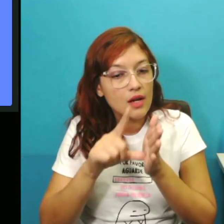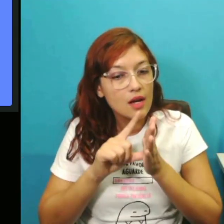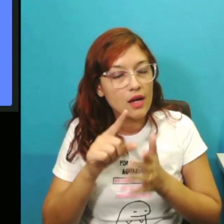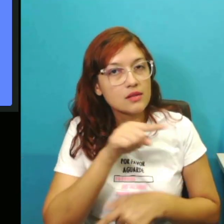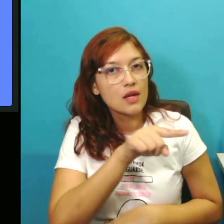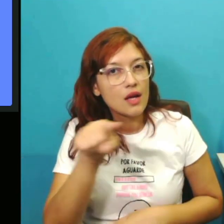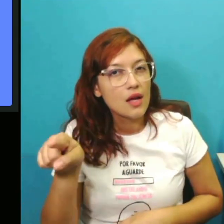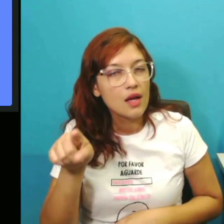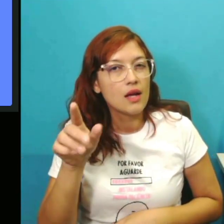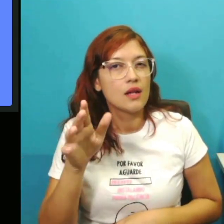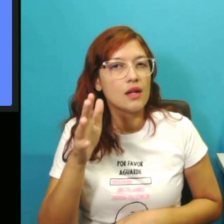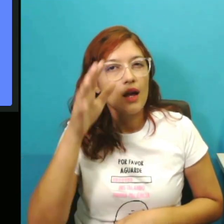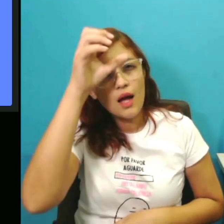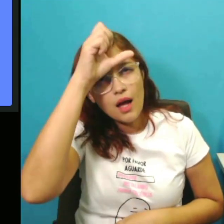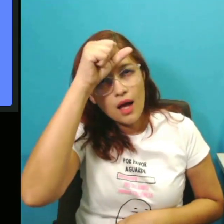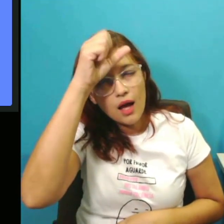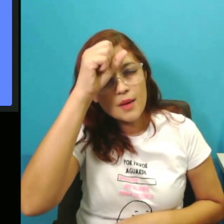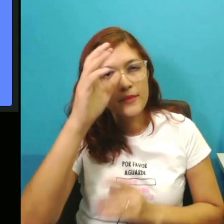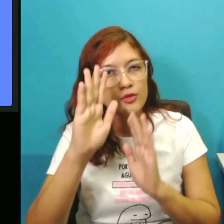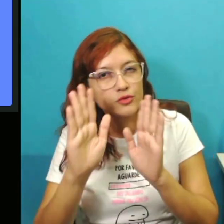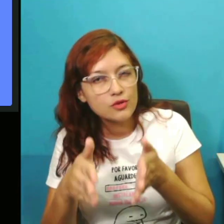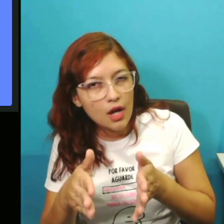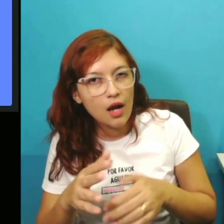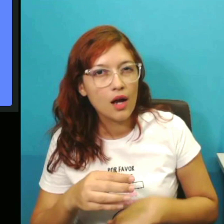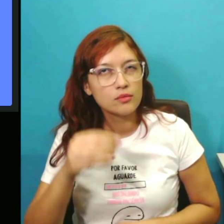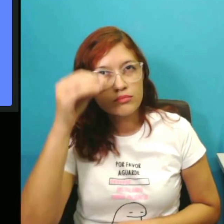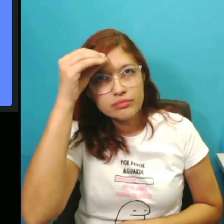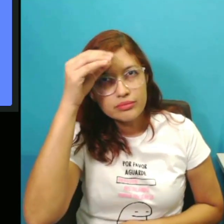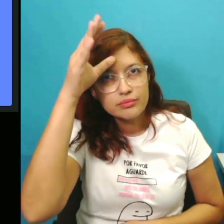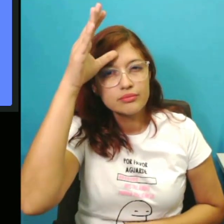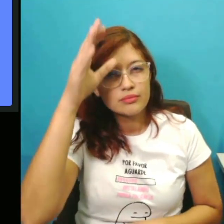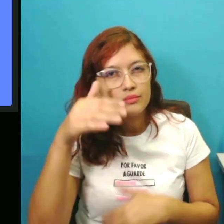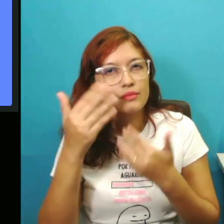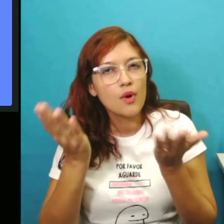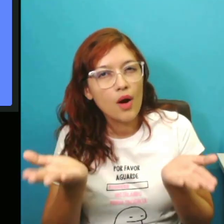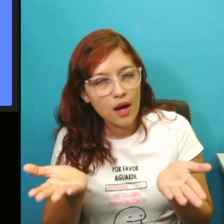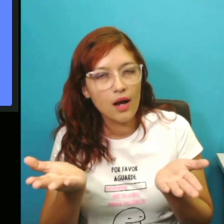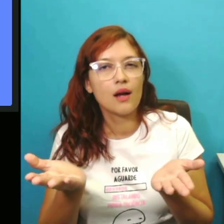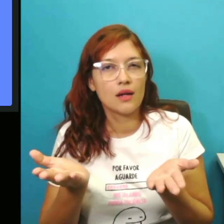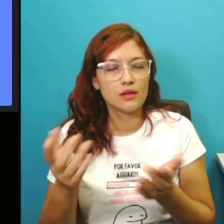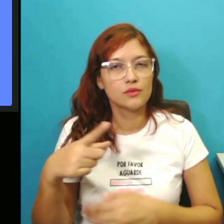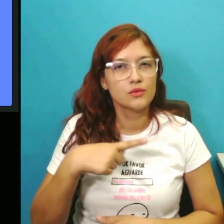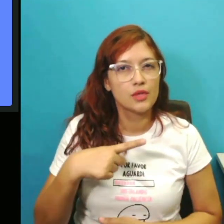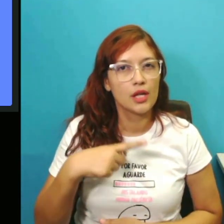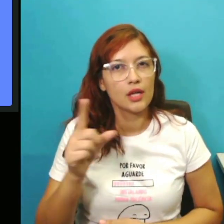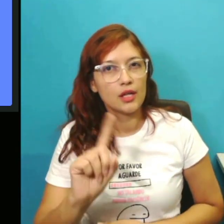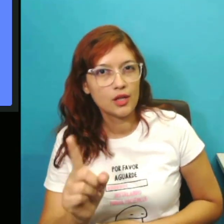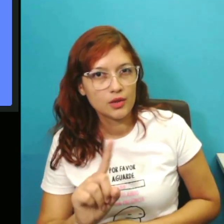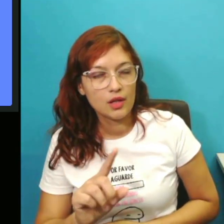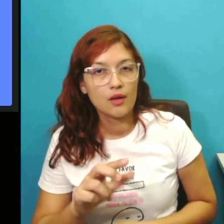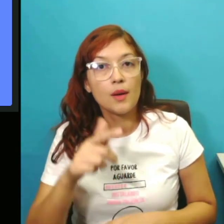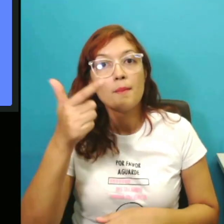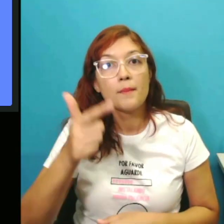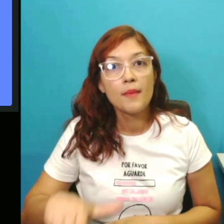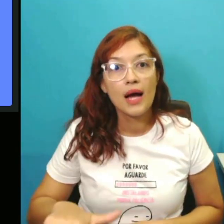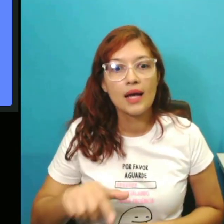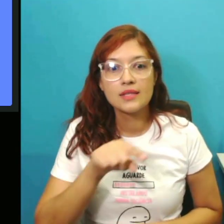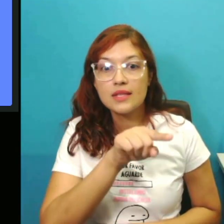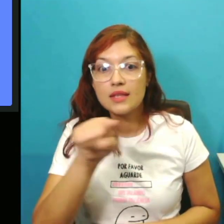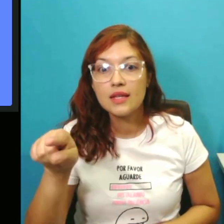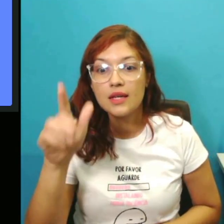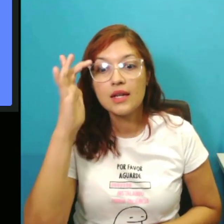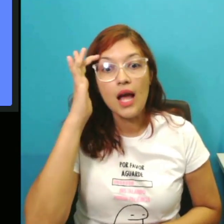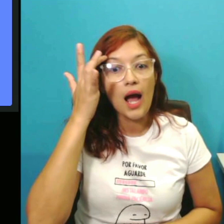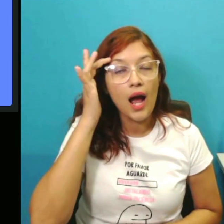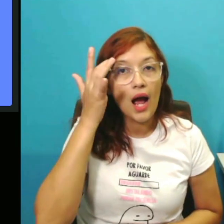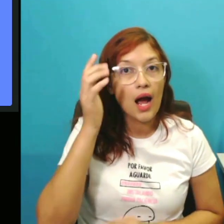será feita uma análise, aplicado um questionário para saber o conhecimento prévio dos alunos.